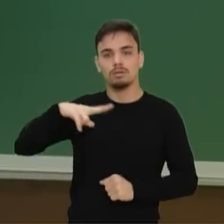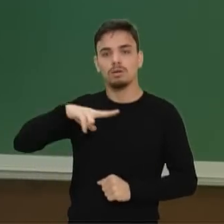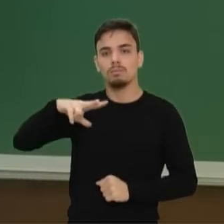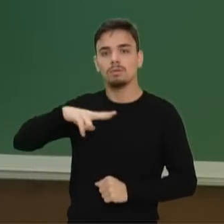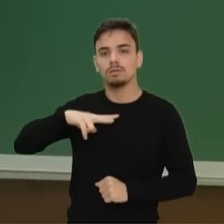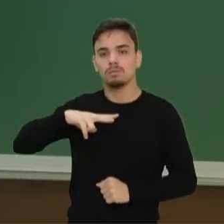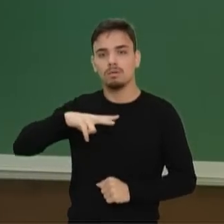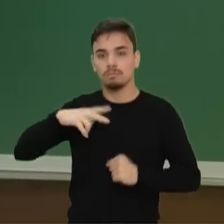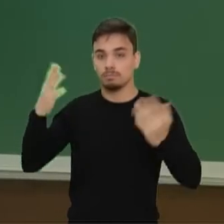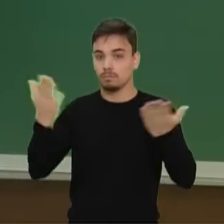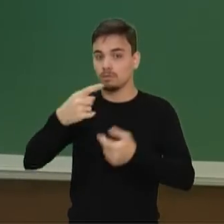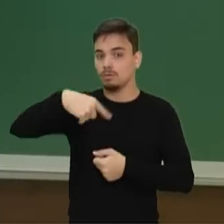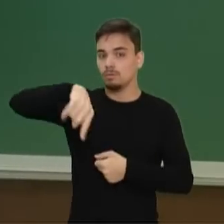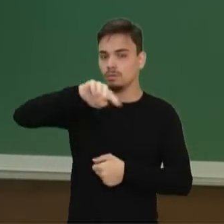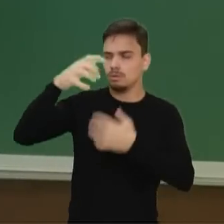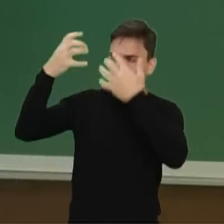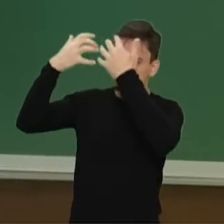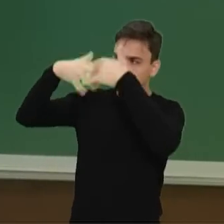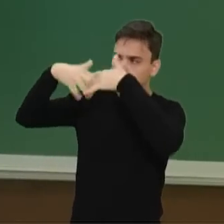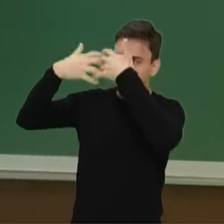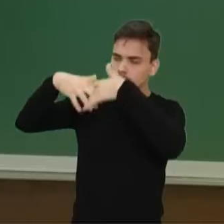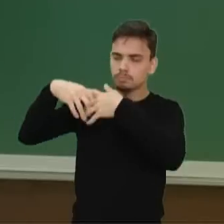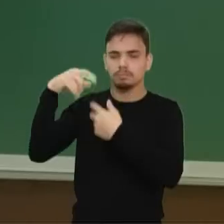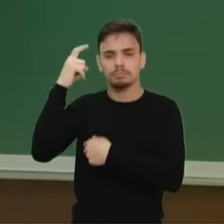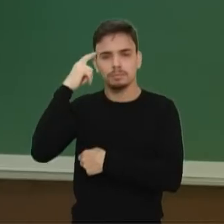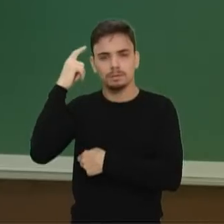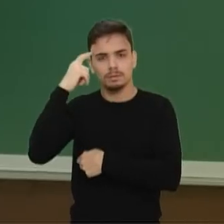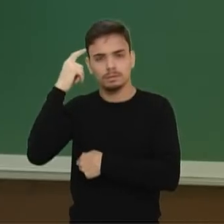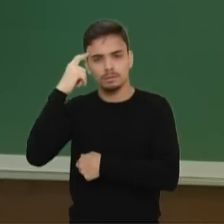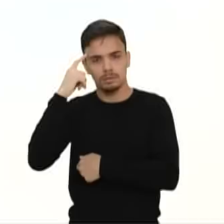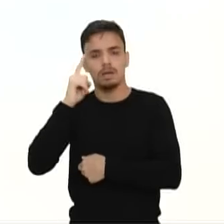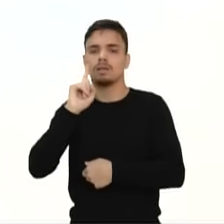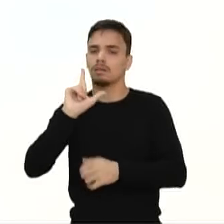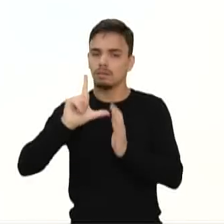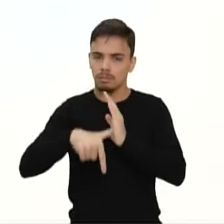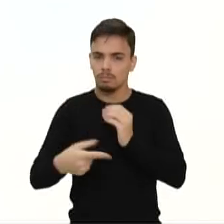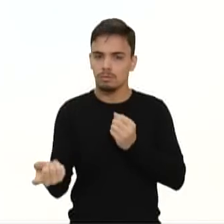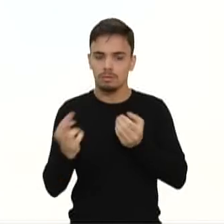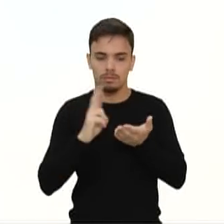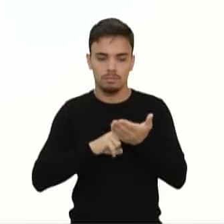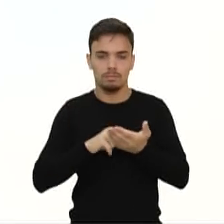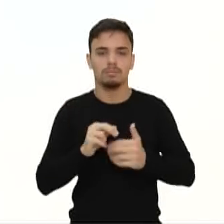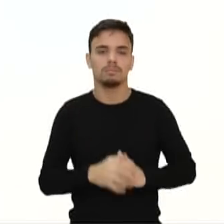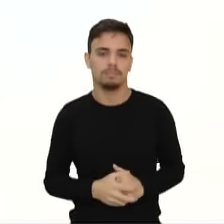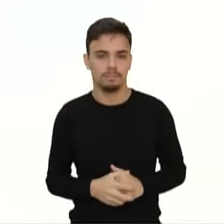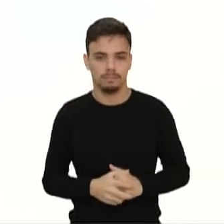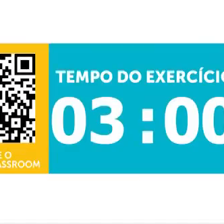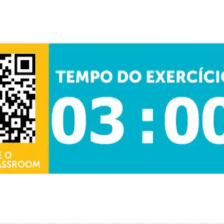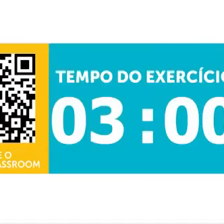agora com vocês. Pensem lá um pouquinho e deem a posição de vocês.